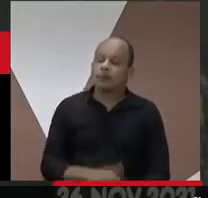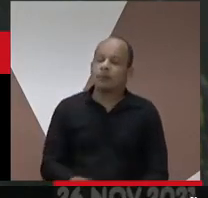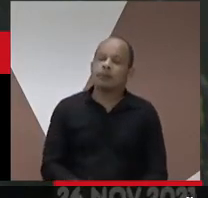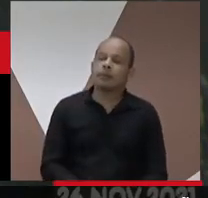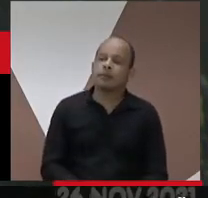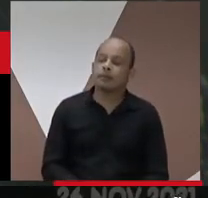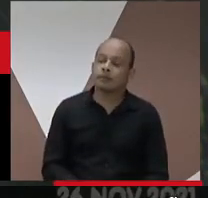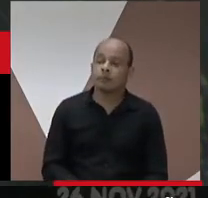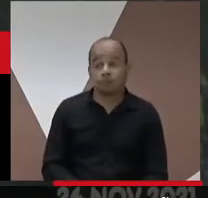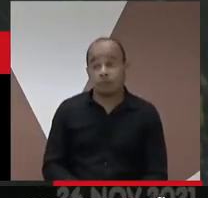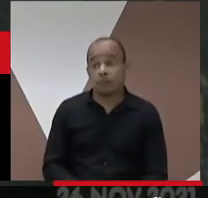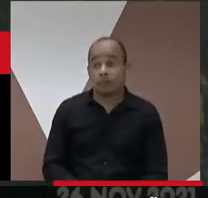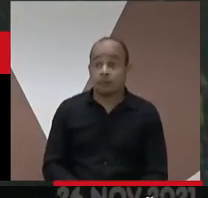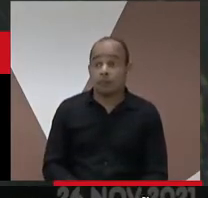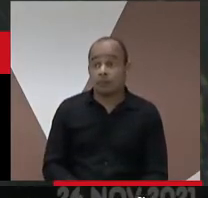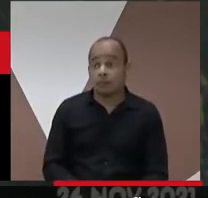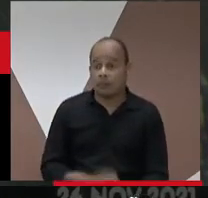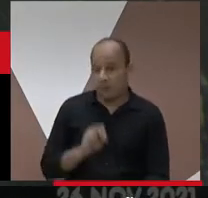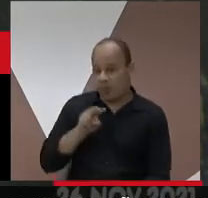os prefeitos